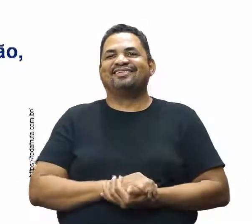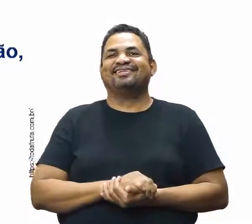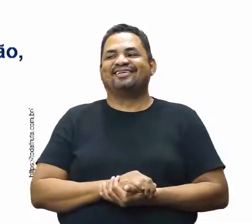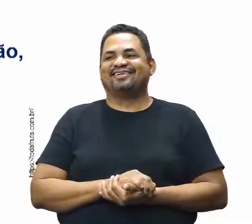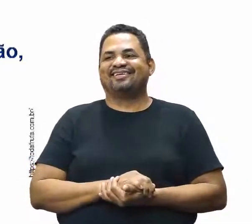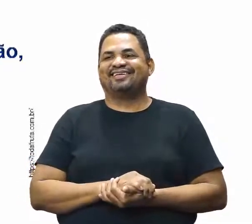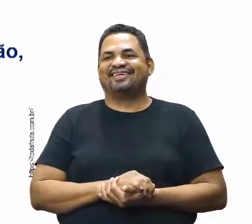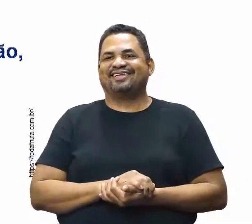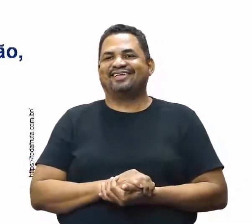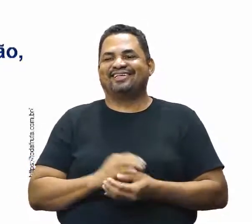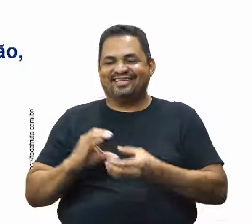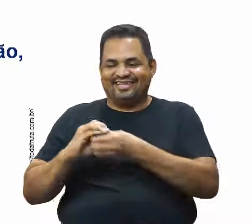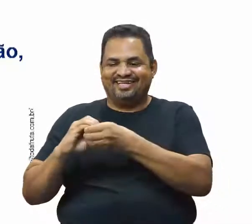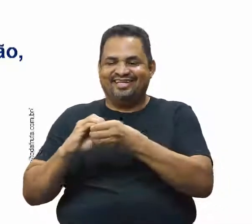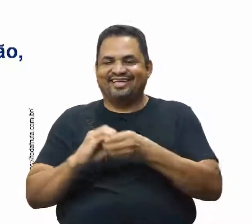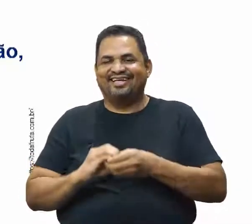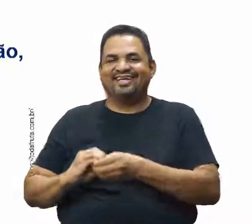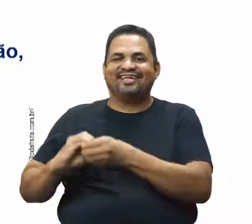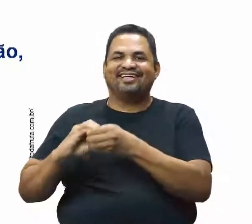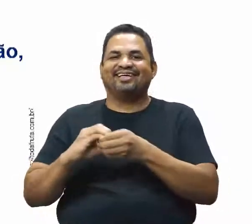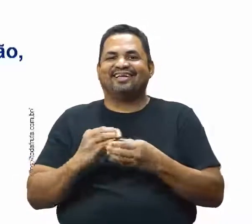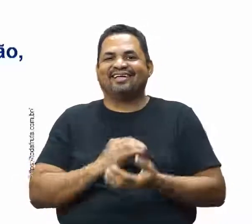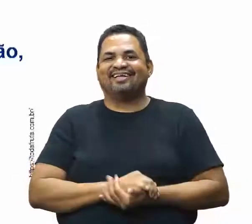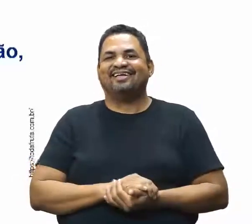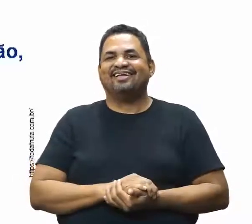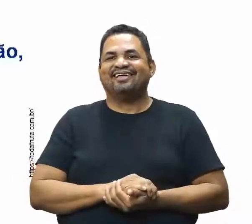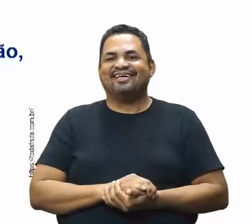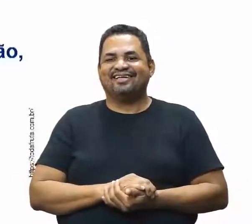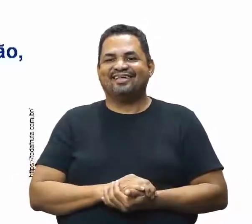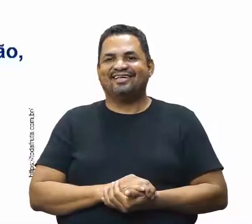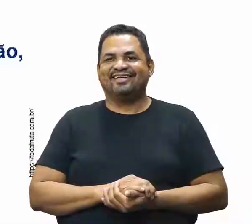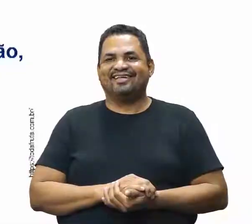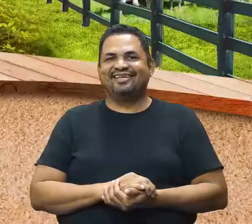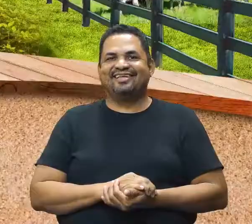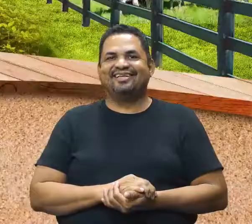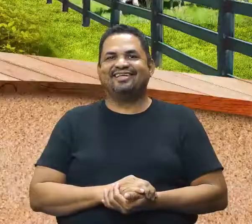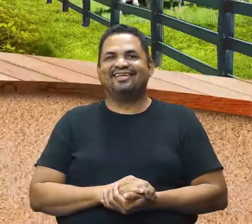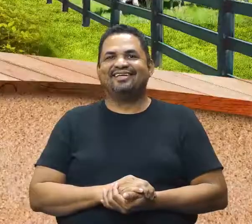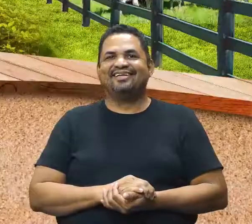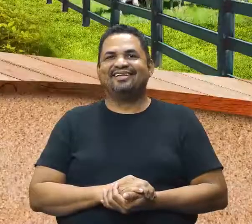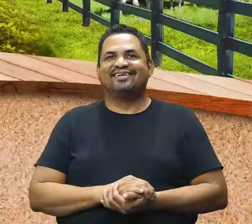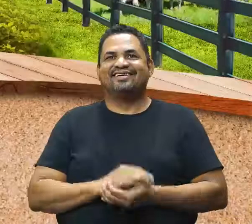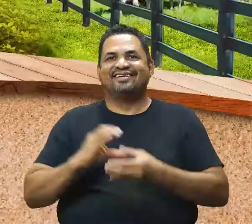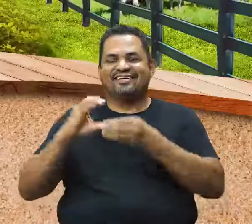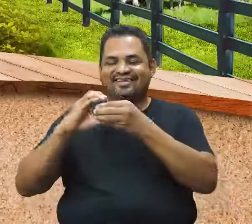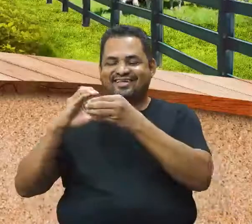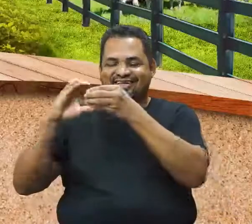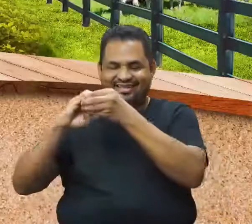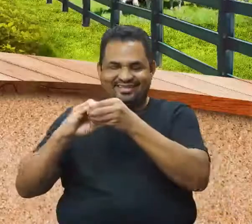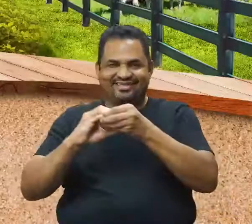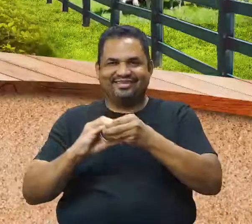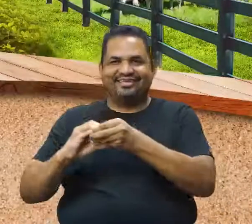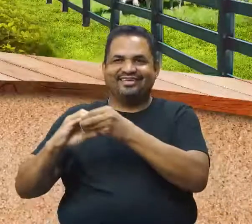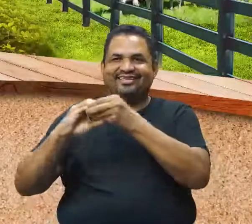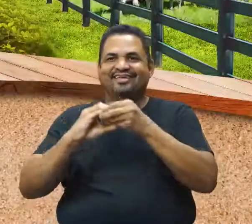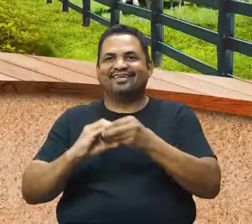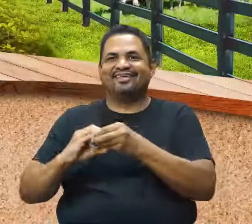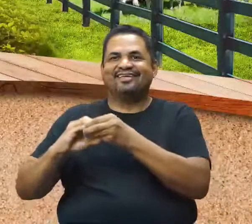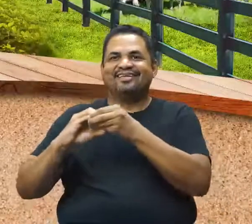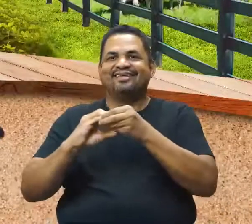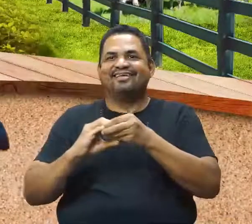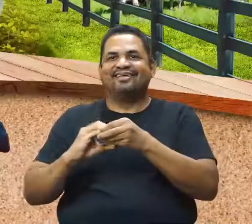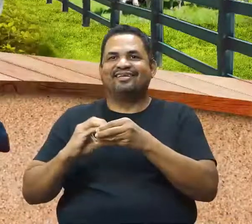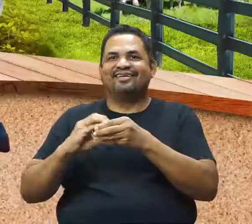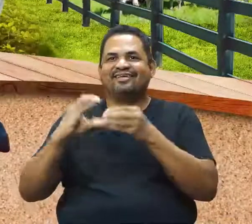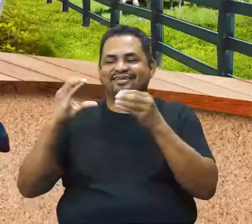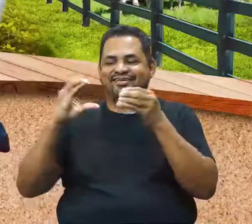Cooperativa! Já perdi até o sinal! Sinal de ver. É assim, Sâmio? Ah, calma aí.